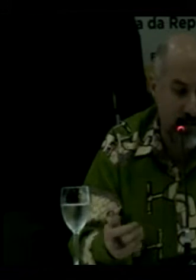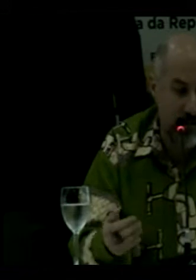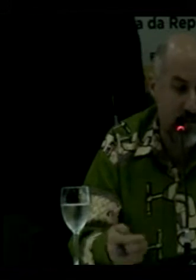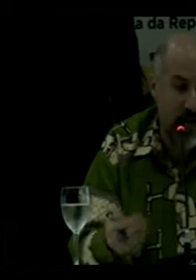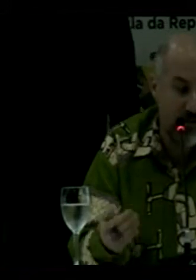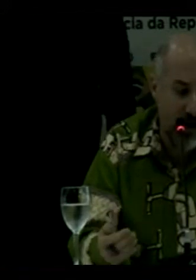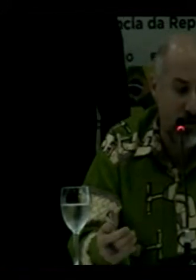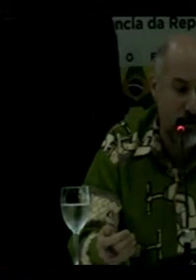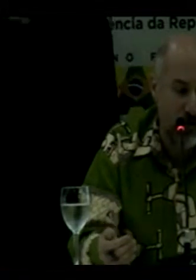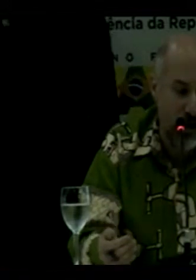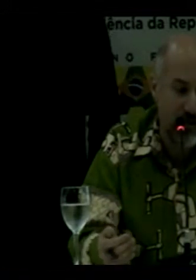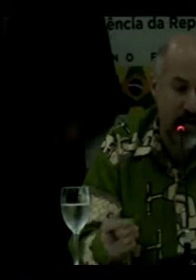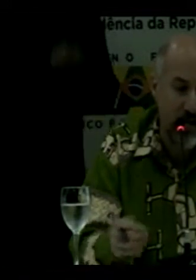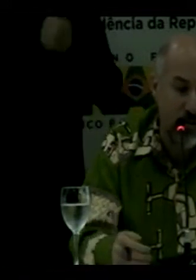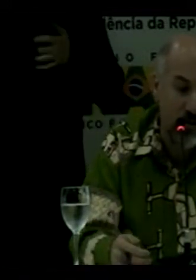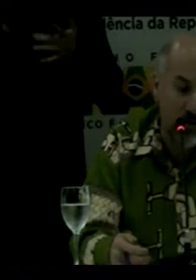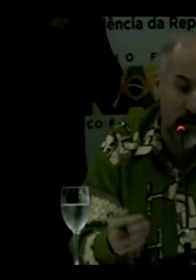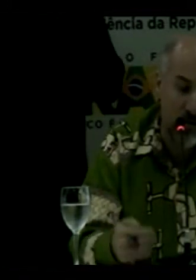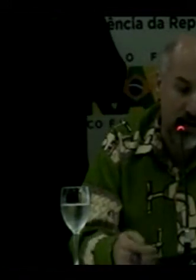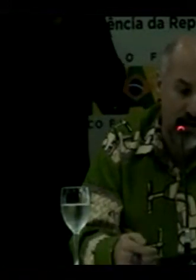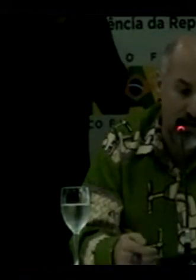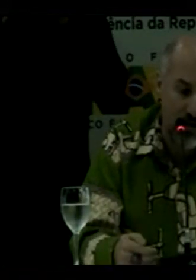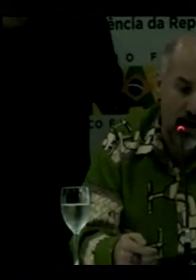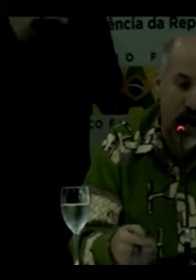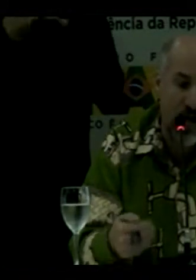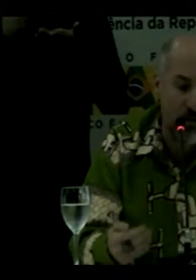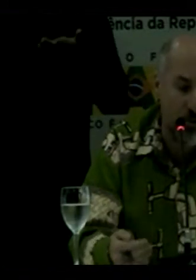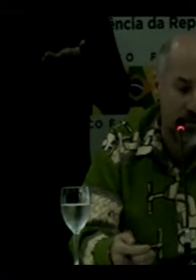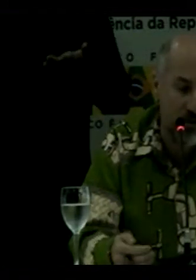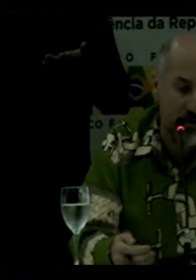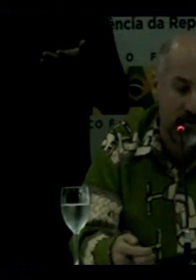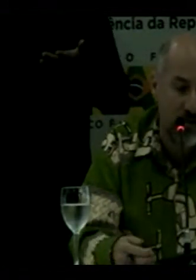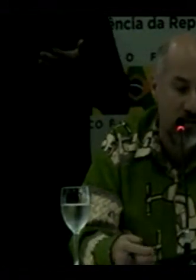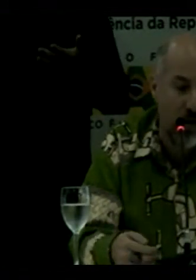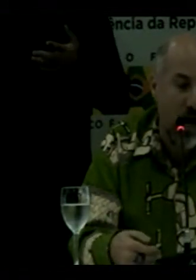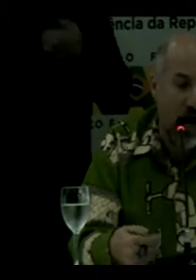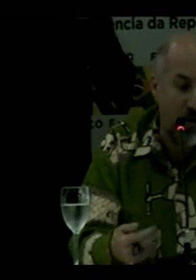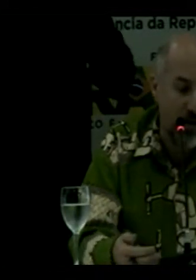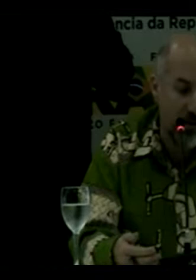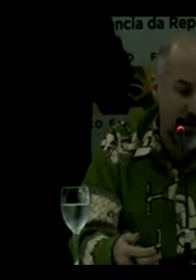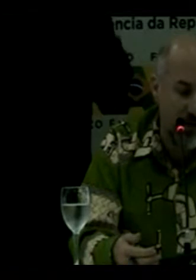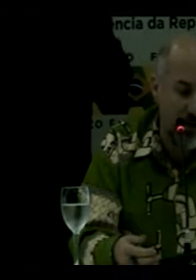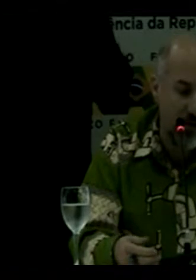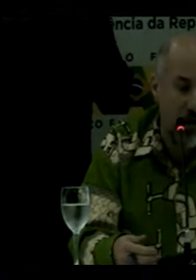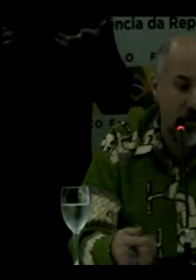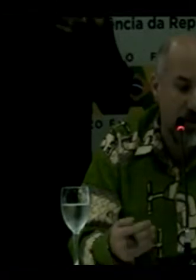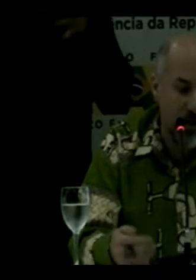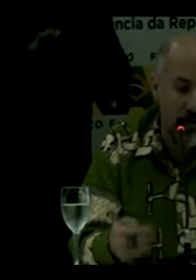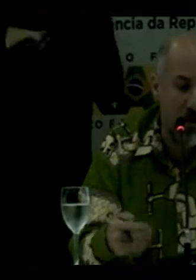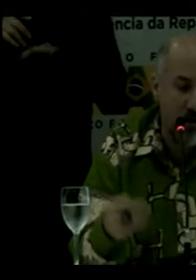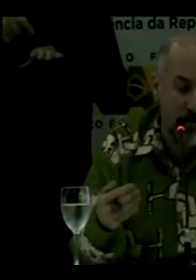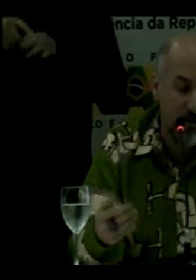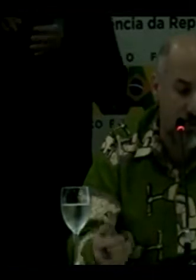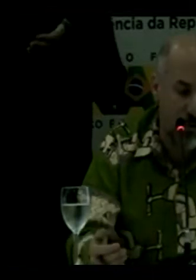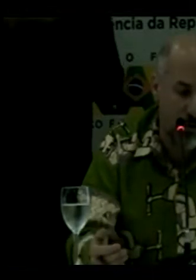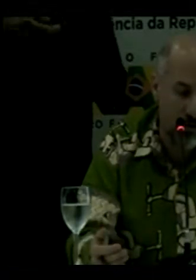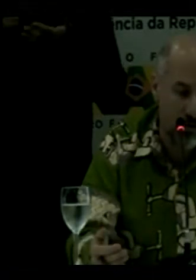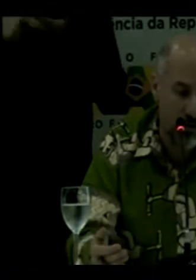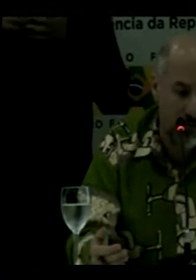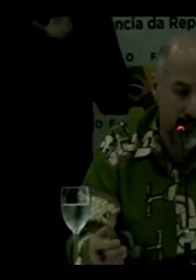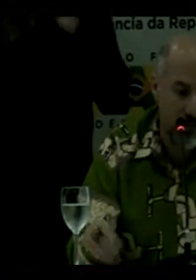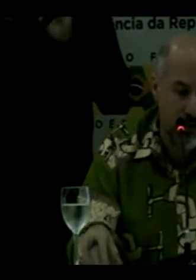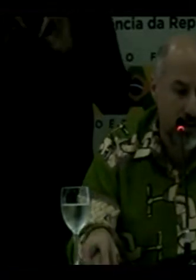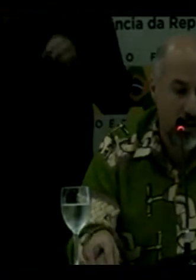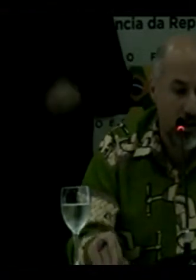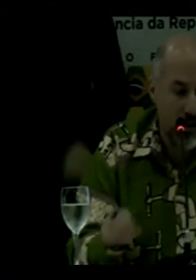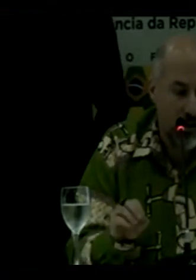Essas instâncias que devem articular, desde o momento da deliberação, a responsabilização, a implementação, chegando à prestação de